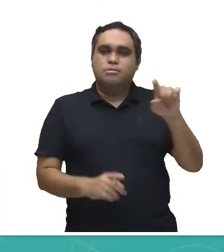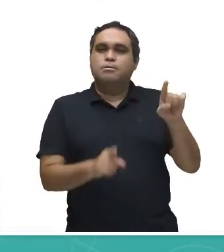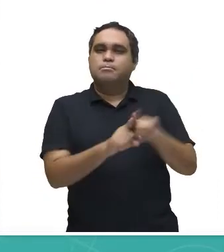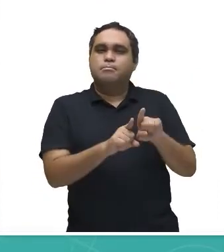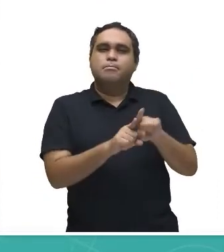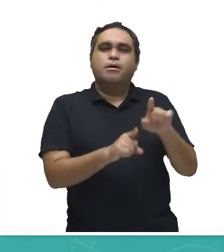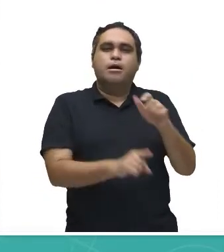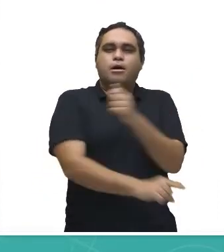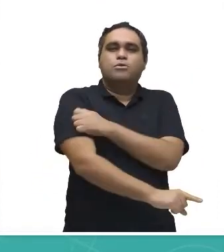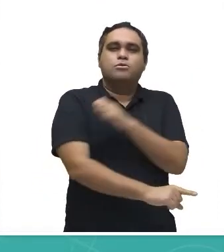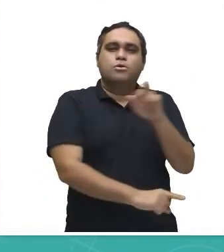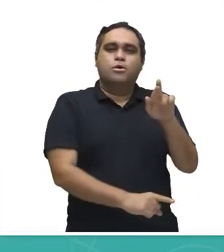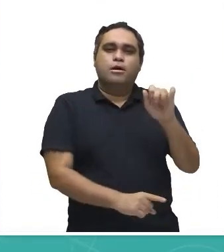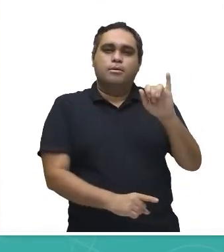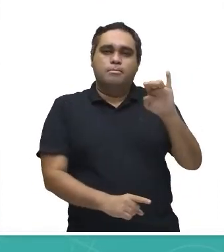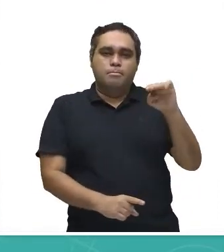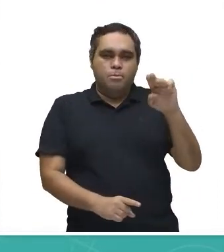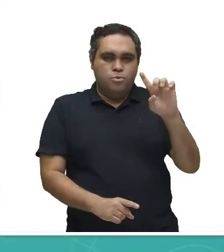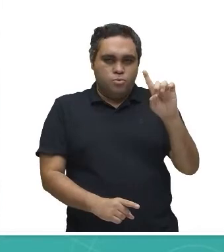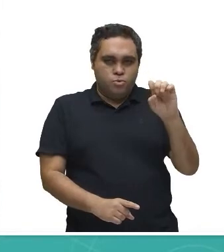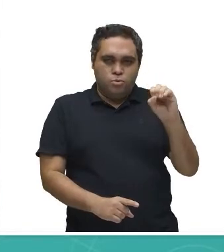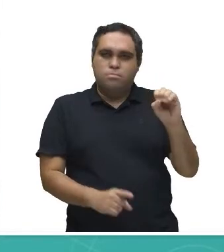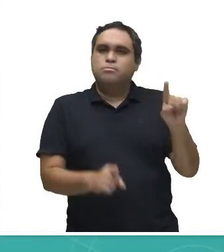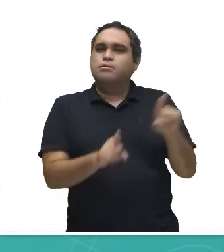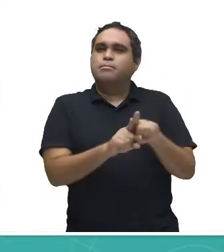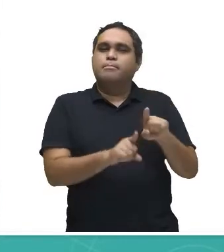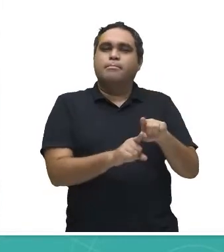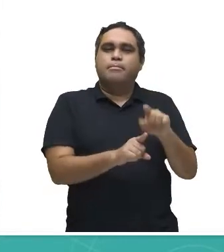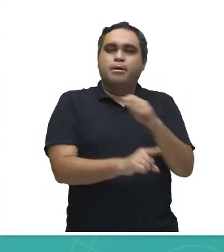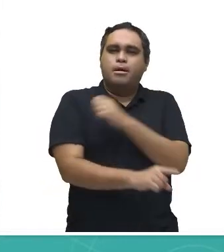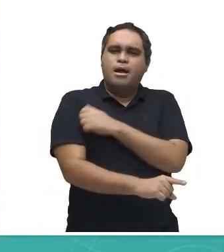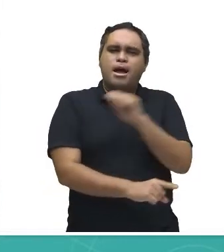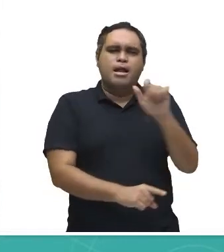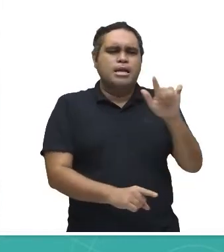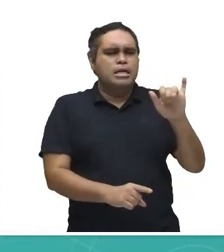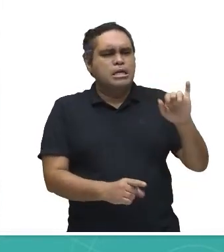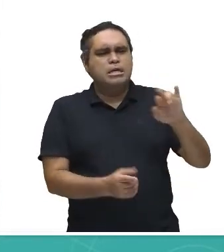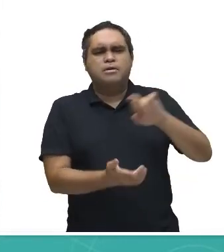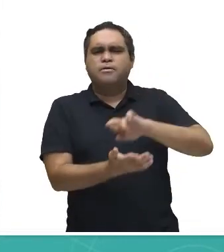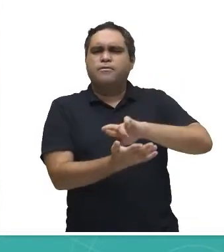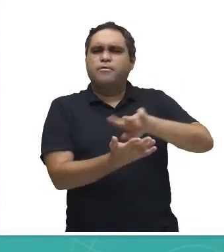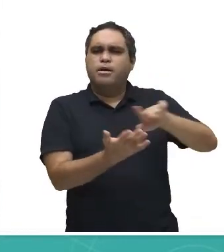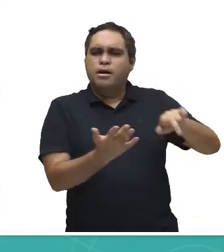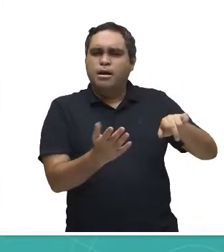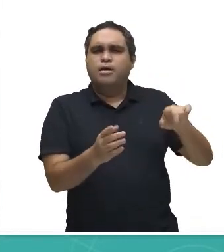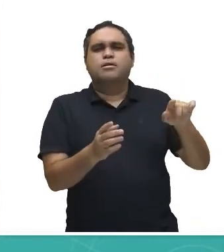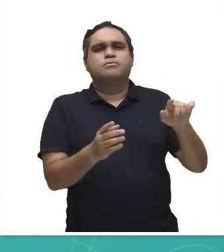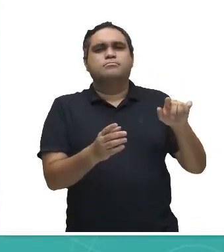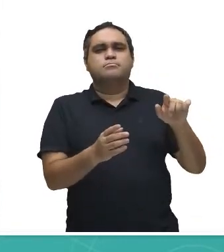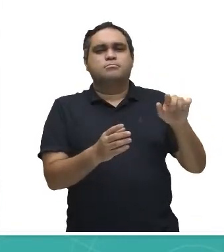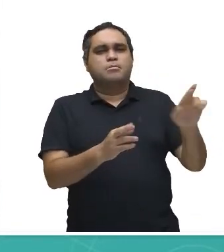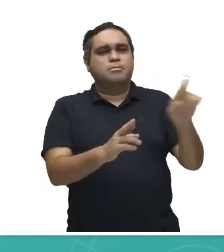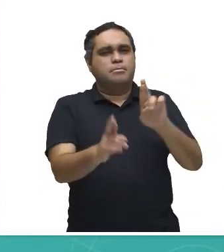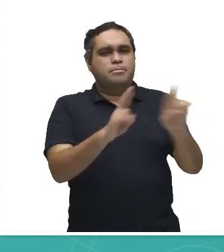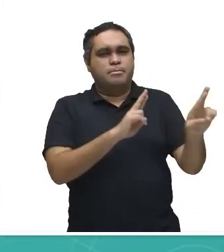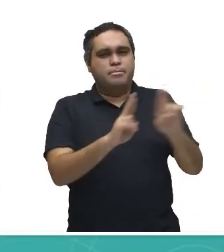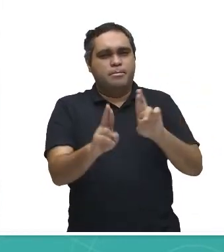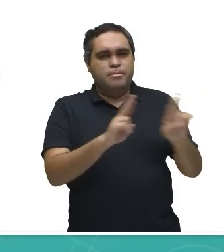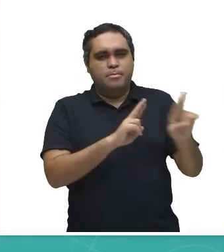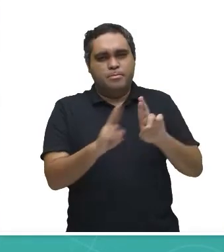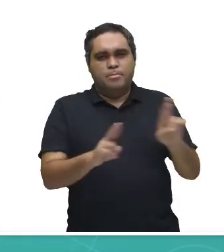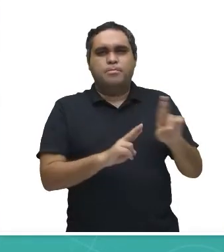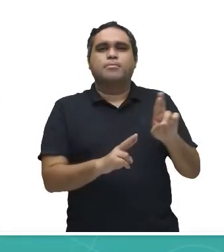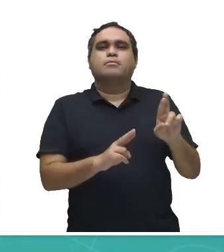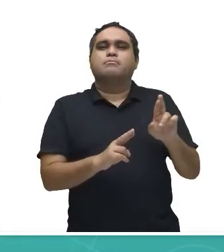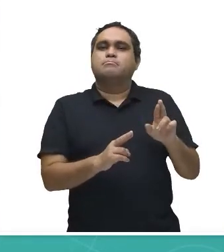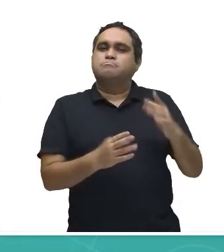Érico, Danilo, Aline. Aline tá aí em todas, né? Temos a Yandra, a Keitiane, Márcio.